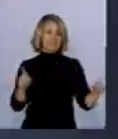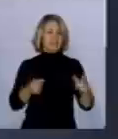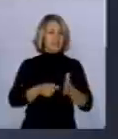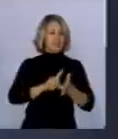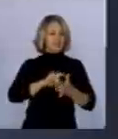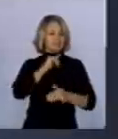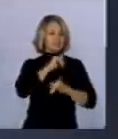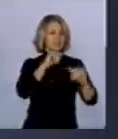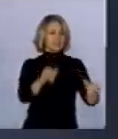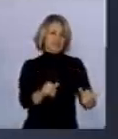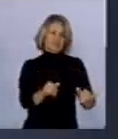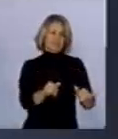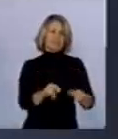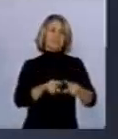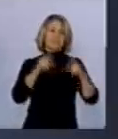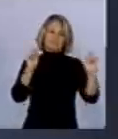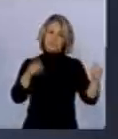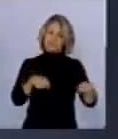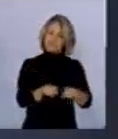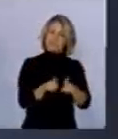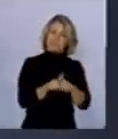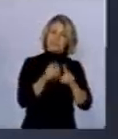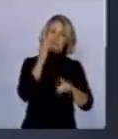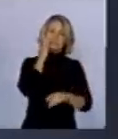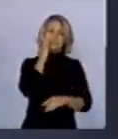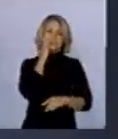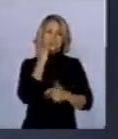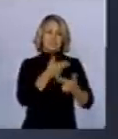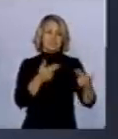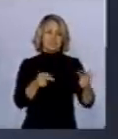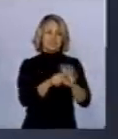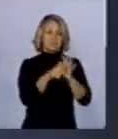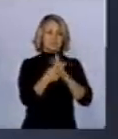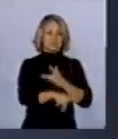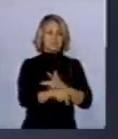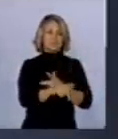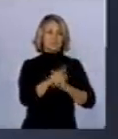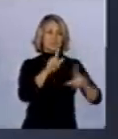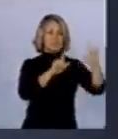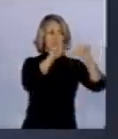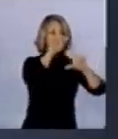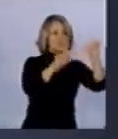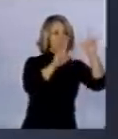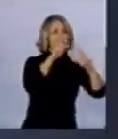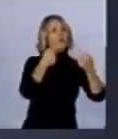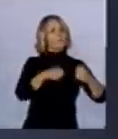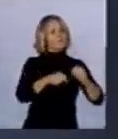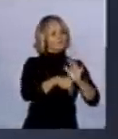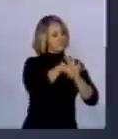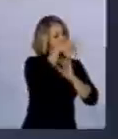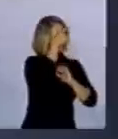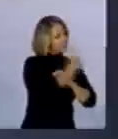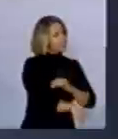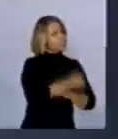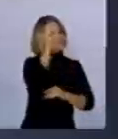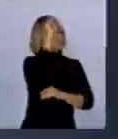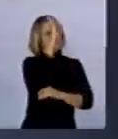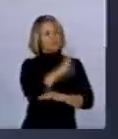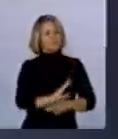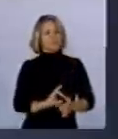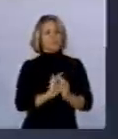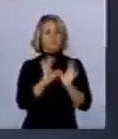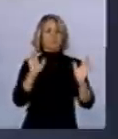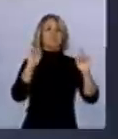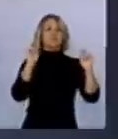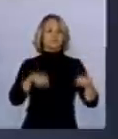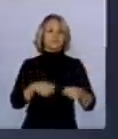prévia e o poder dirigente sobre o patrimônio das obras audiovisuais deve ser detido por produtoras brasileiras Independentes para